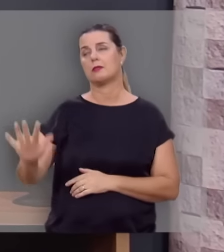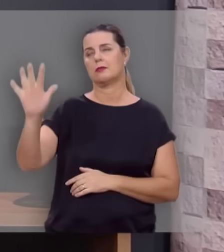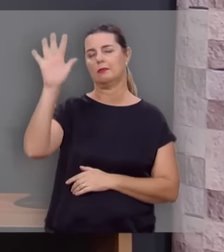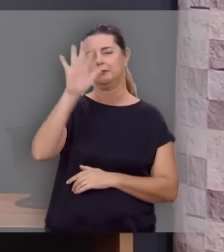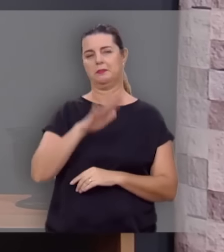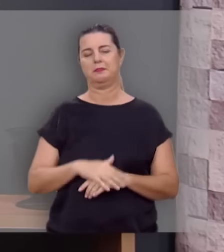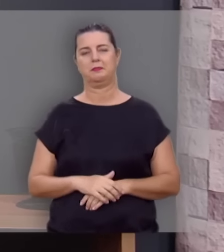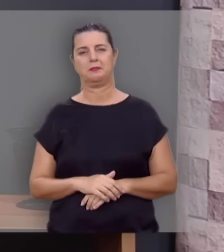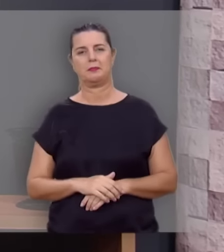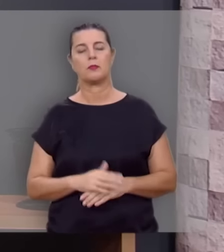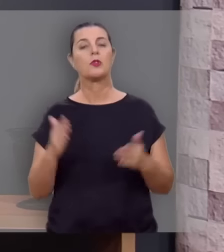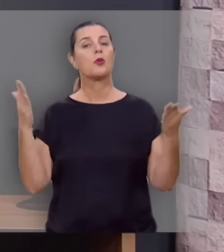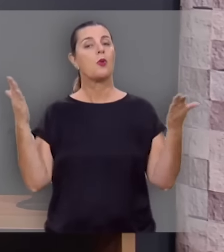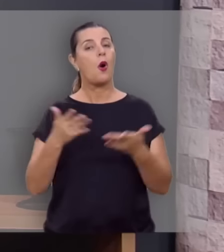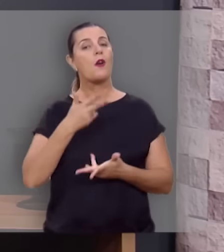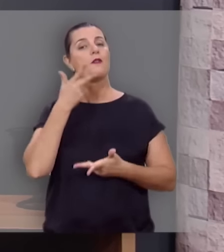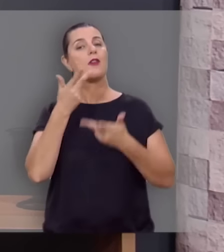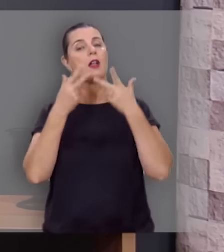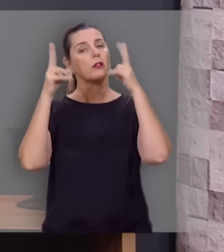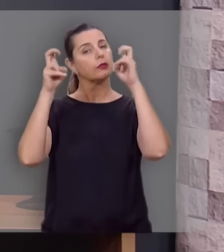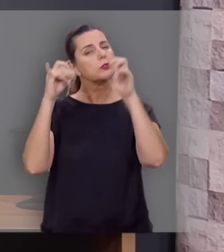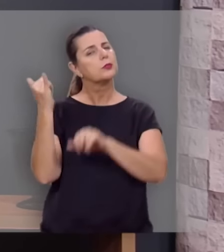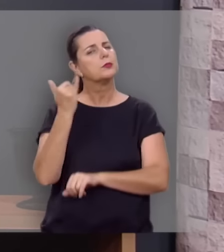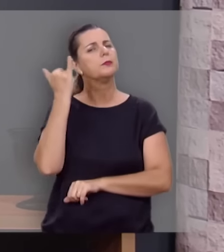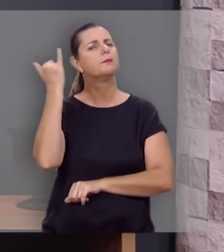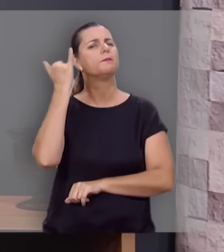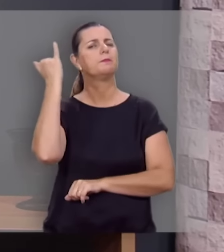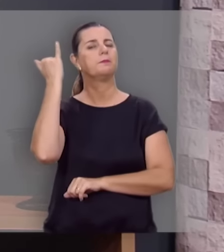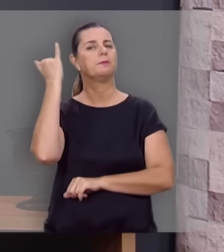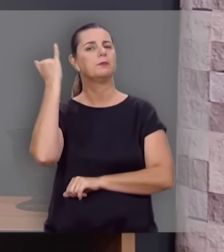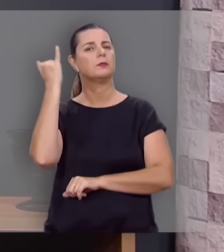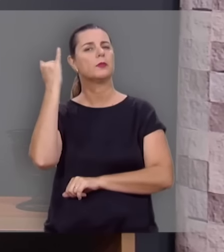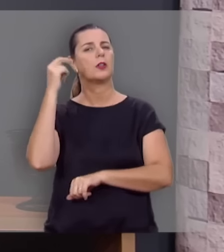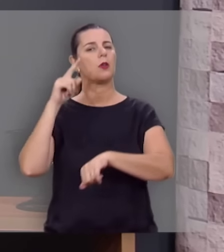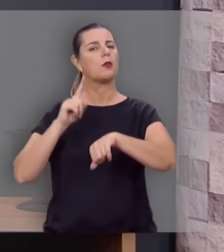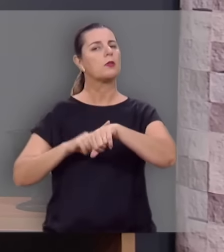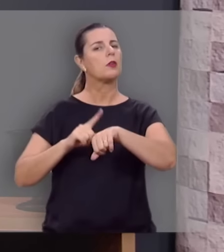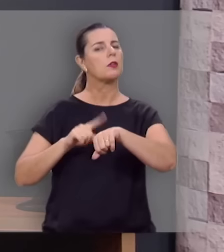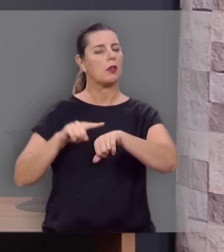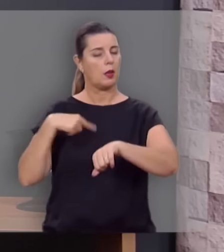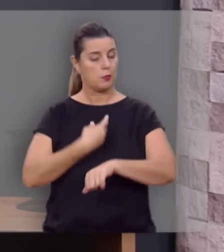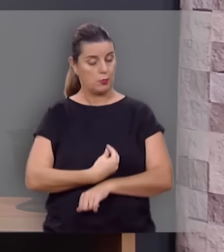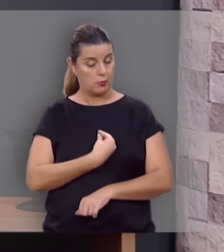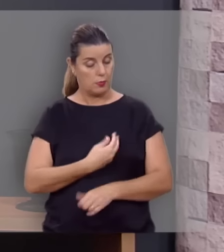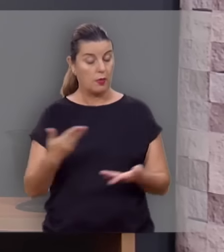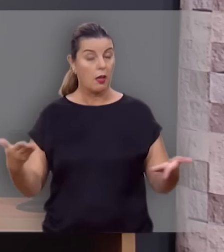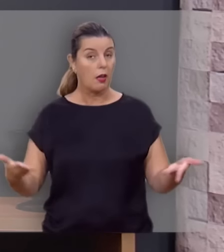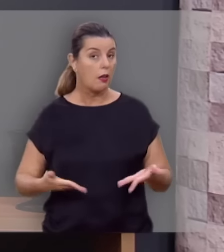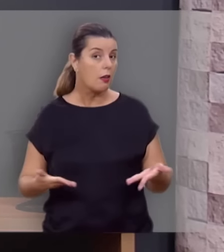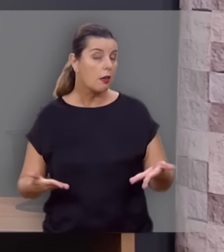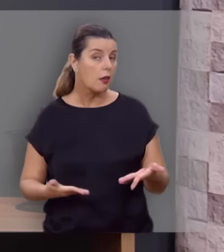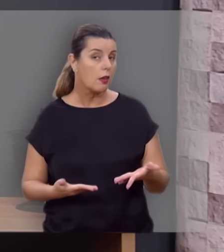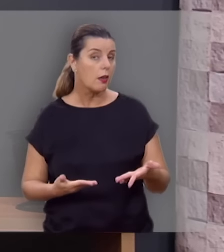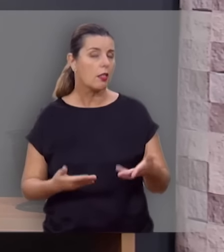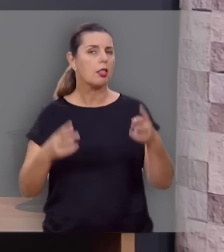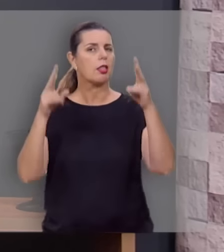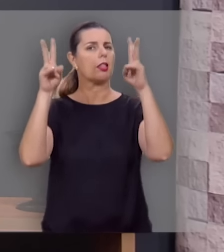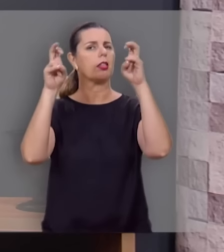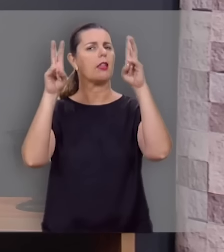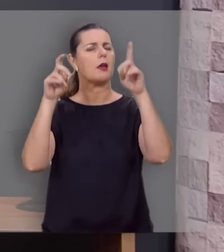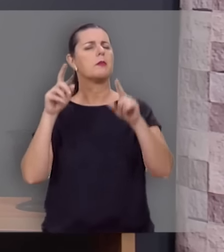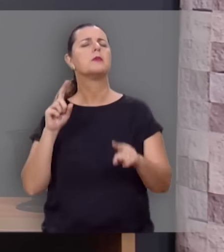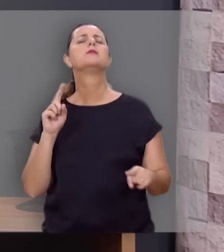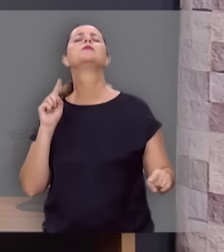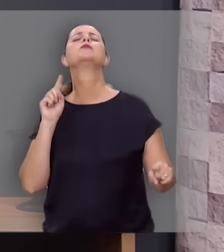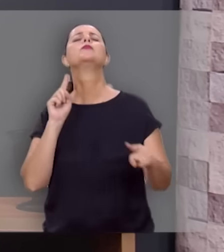nacional. Hoje eu quero tratar de um assunto importantíssimo no tempo em que estamos vivendo. E o tema é: